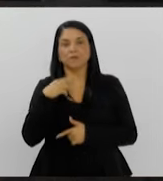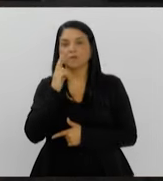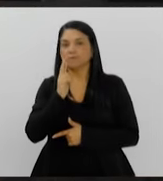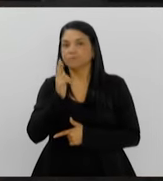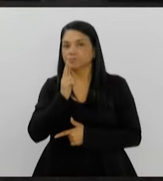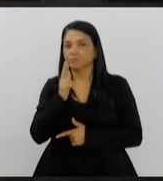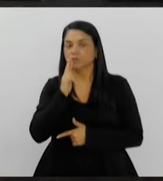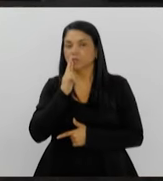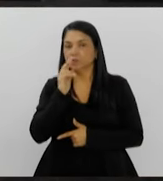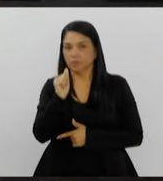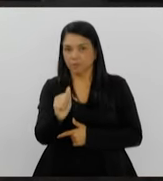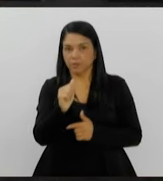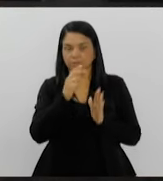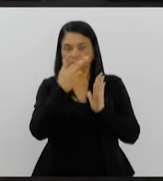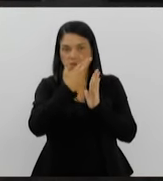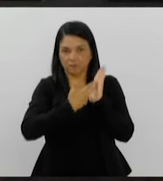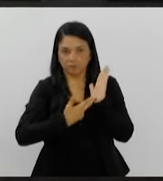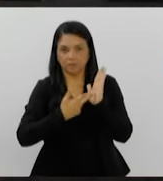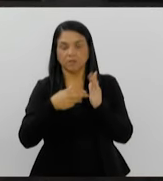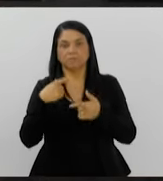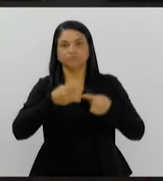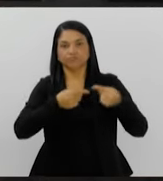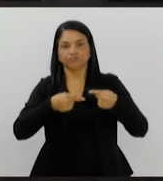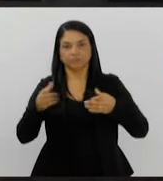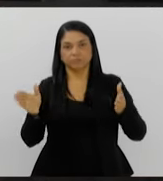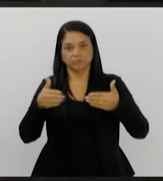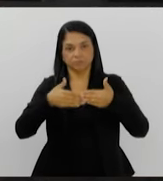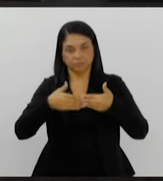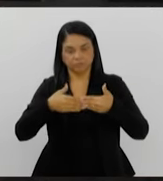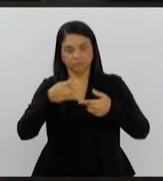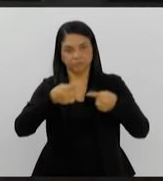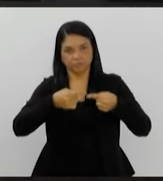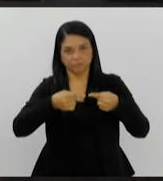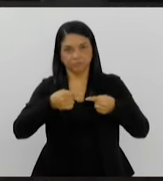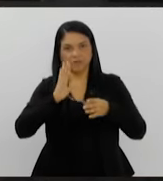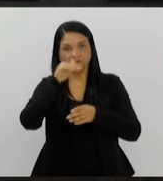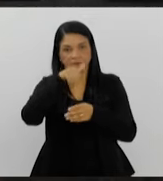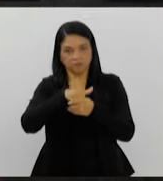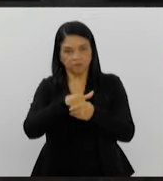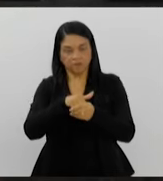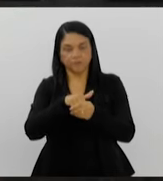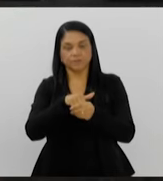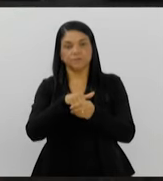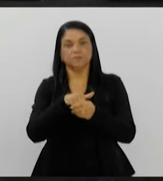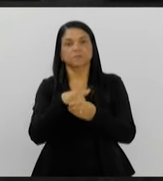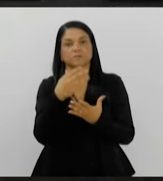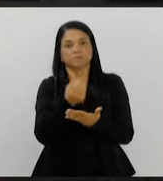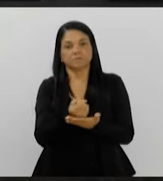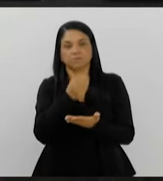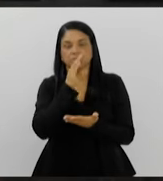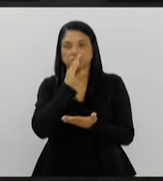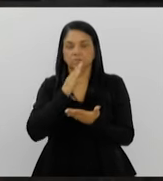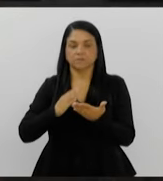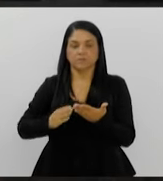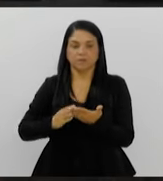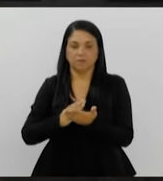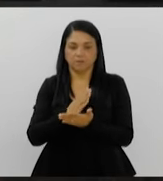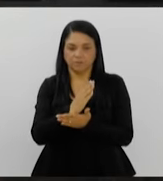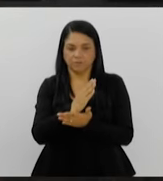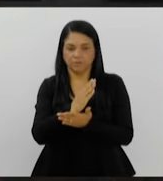amorm em discussão não havendo Quem Queira discutir encerrada a discussão em votação os senhores que aprovam permaneçam como